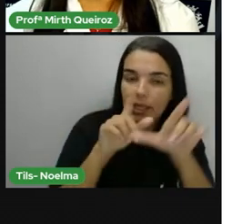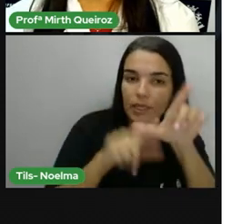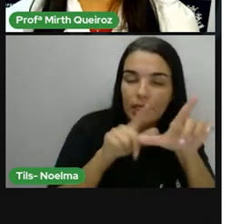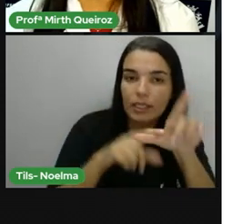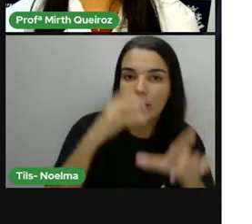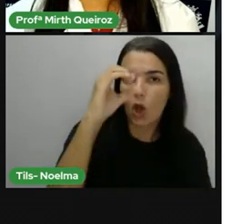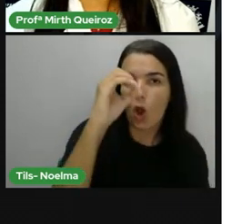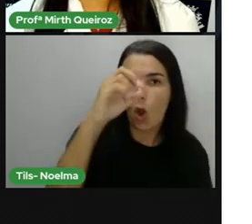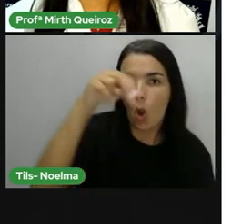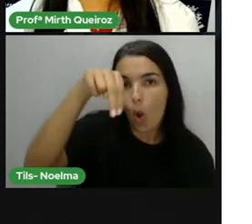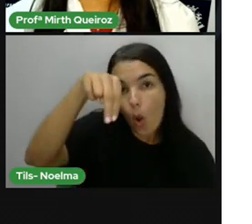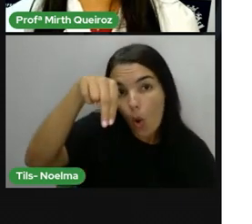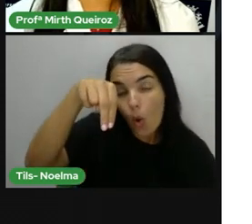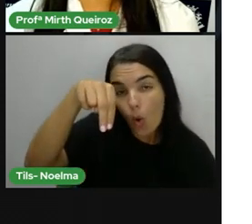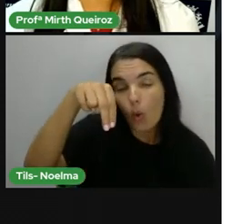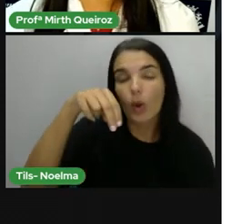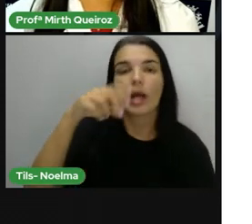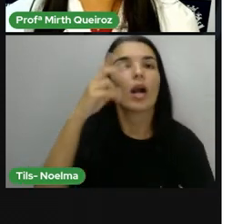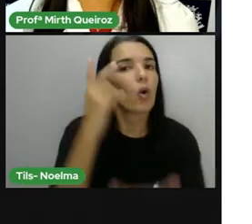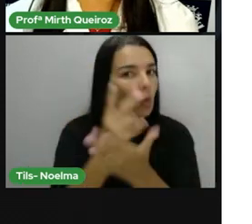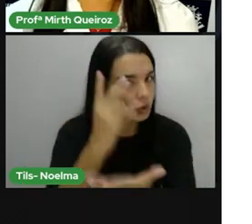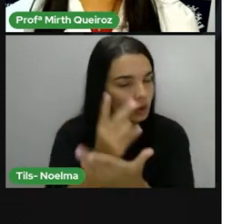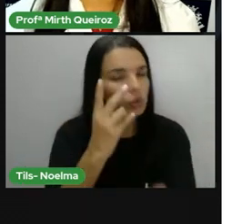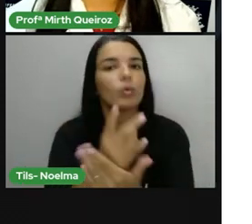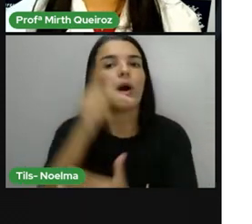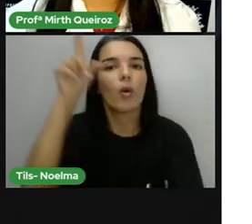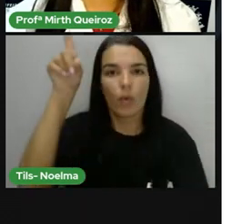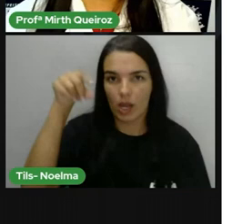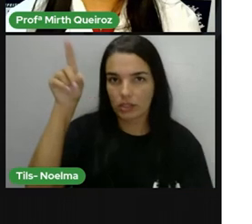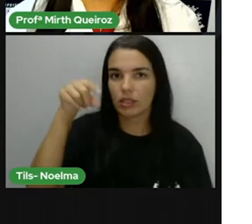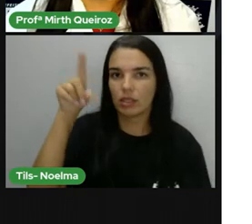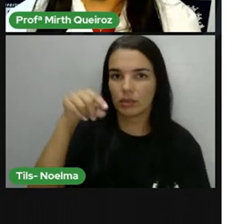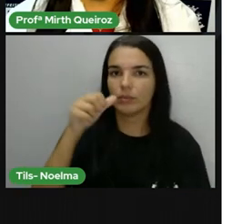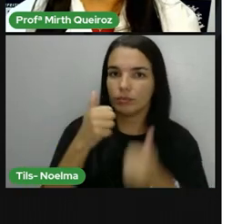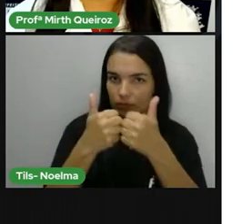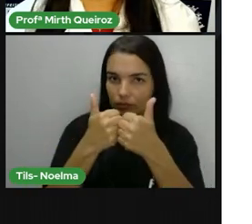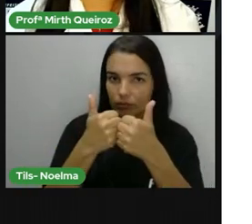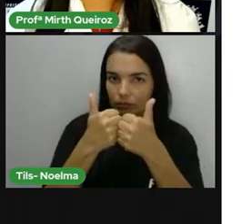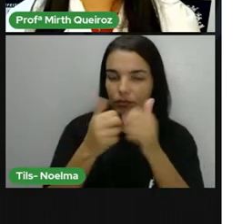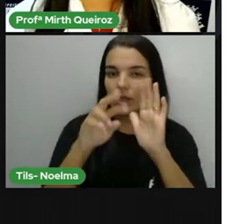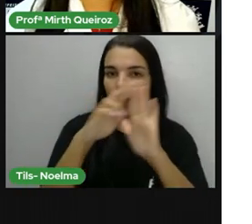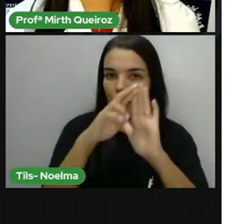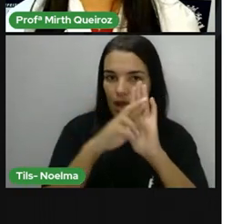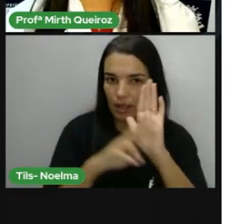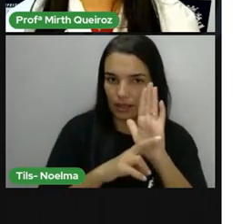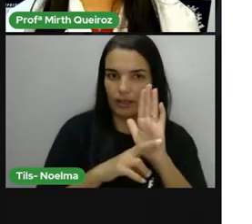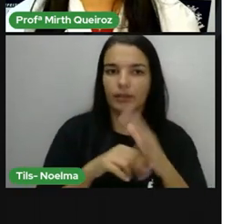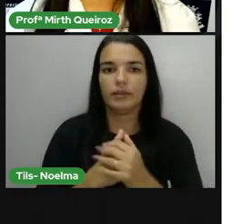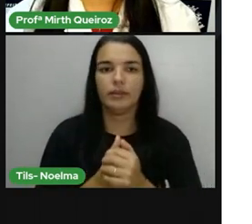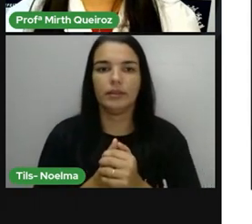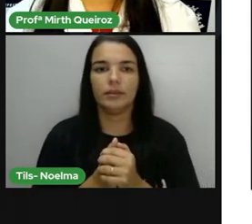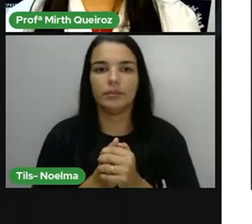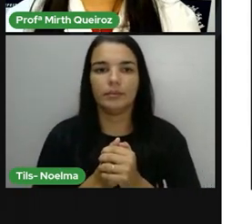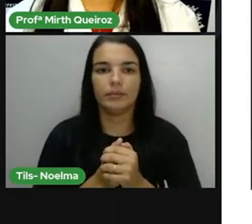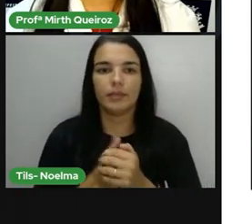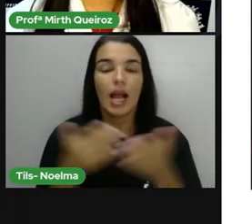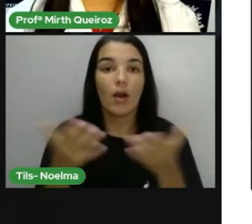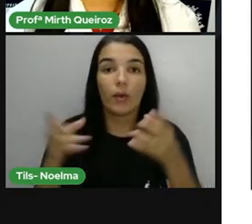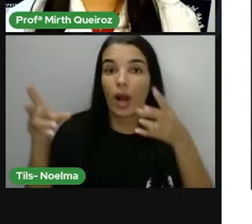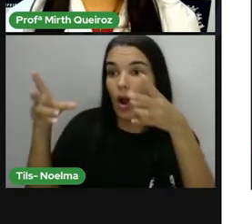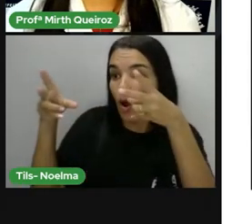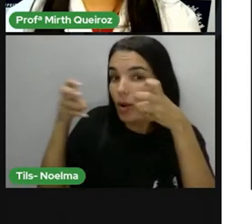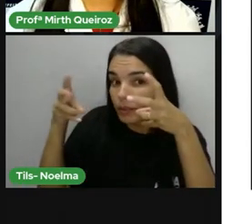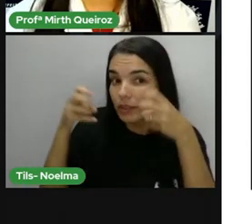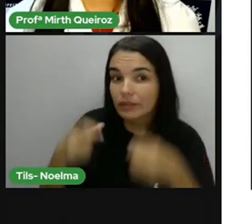elas permanecem, ou ONS, né? Elas vão permanecer aí com o acento, certo? Mesmo no plural.